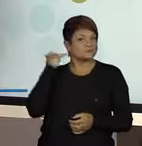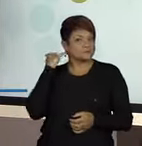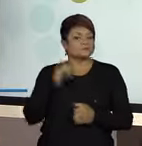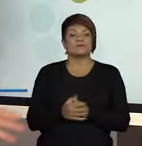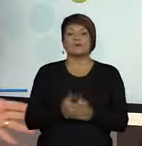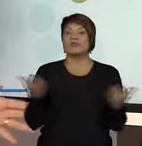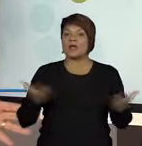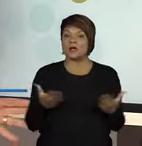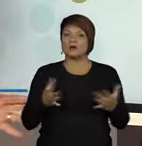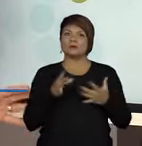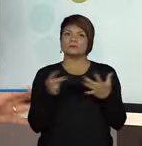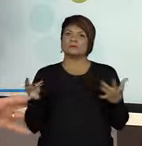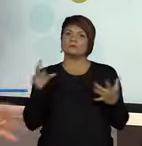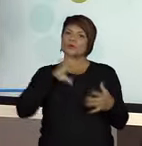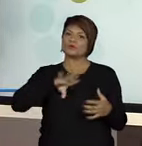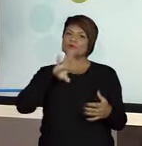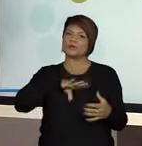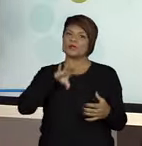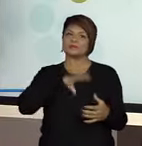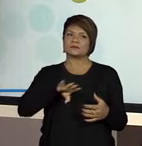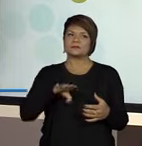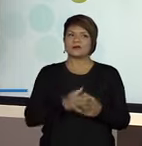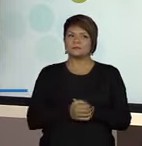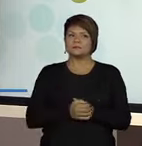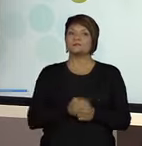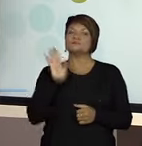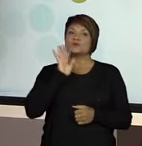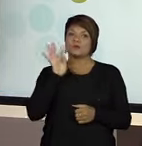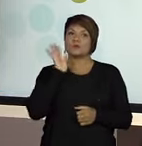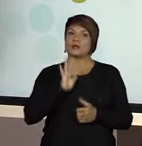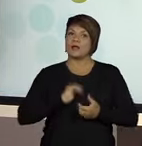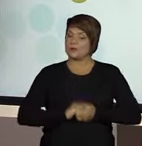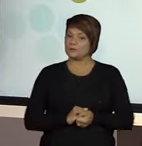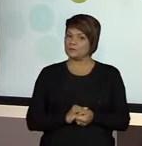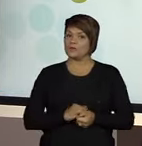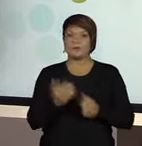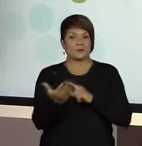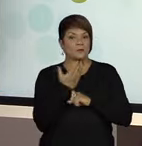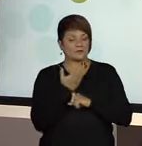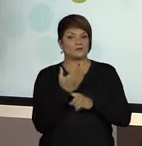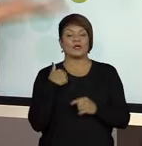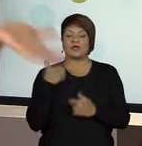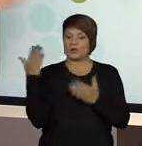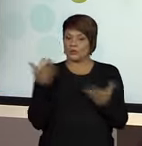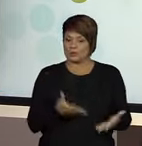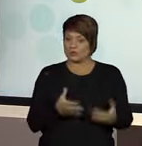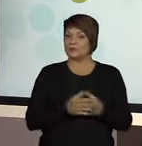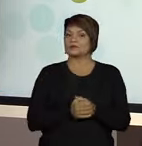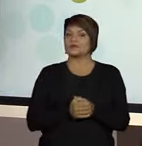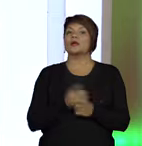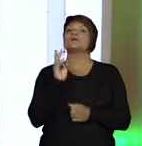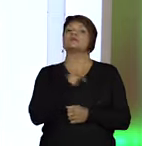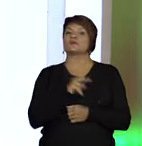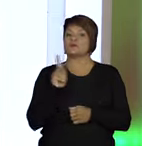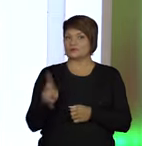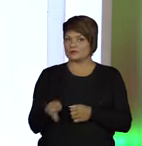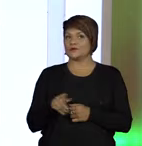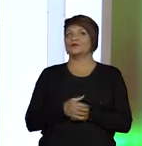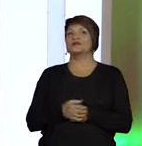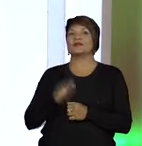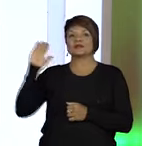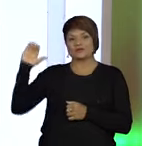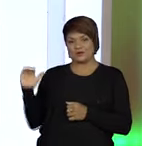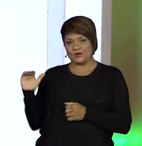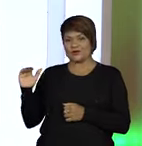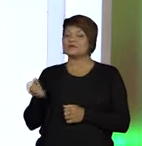aula de língua portuguesa aqui hoje, muito legal. E para me ajudar, eu trouxe a professora Joyce. Bom